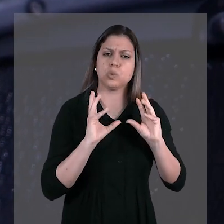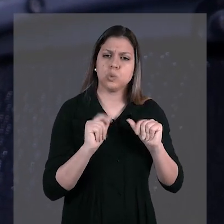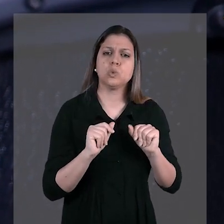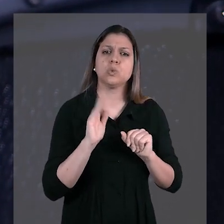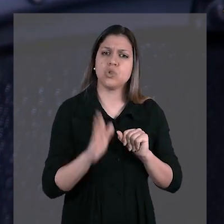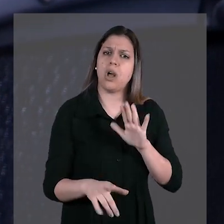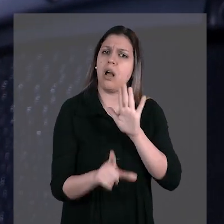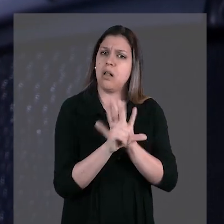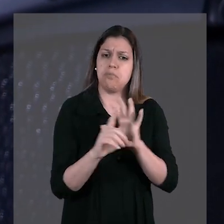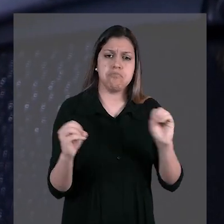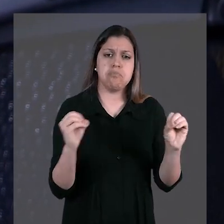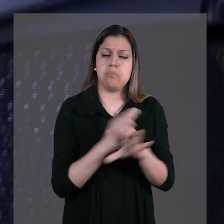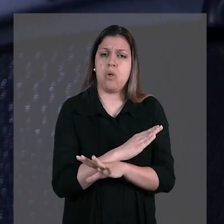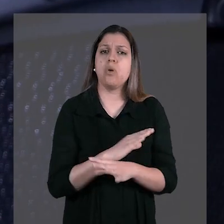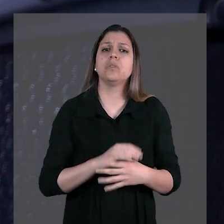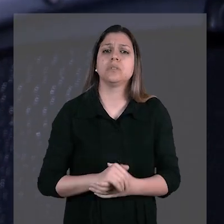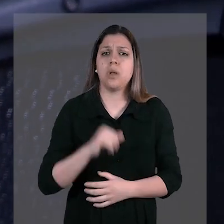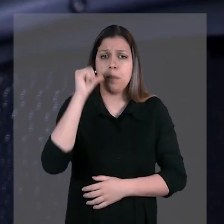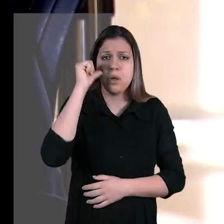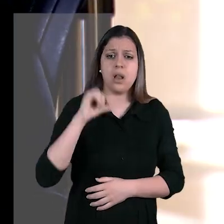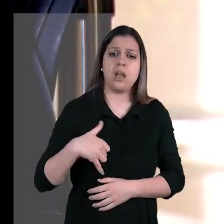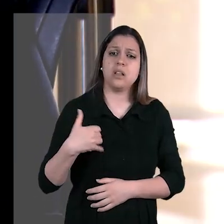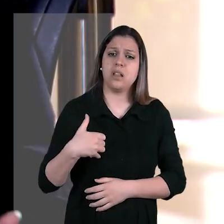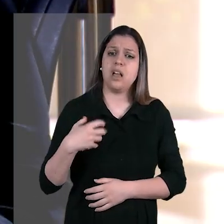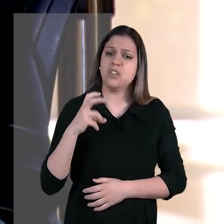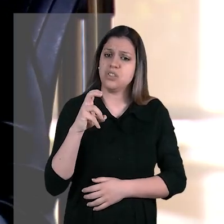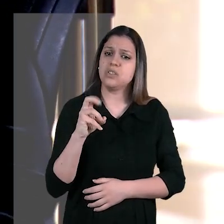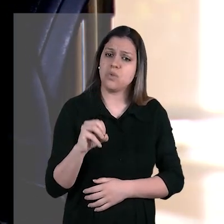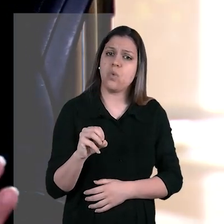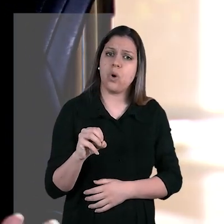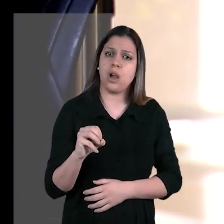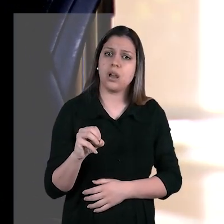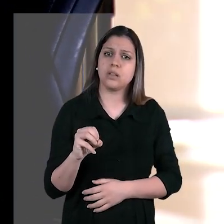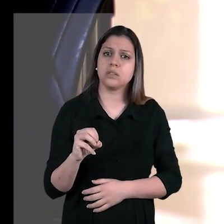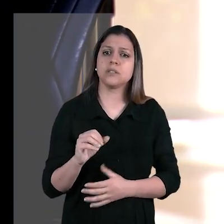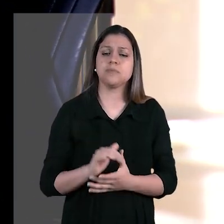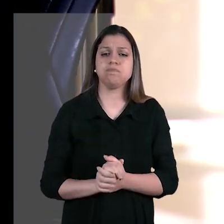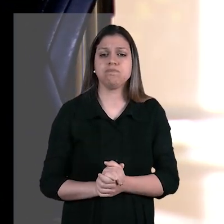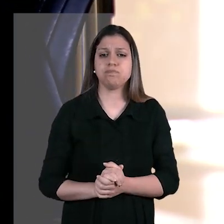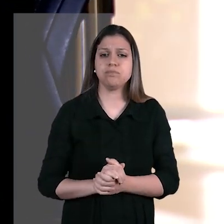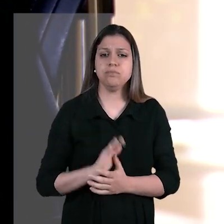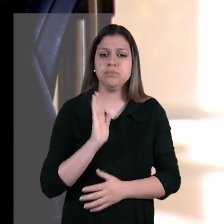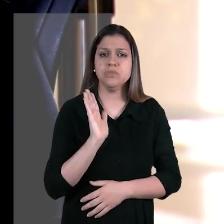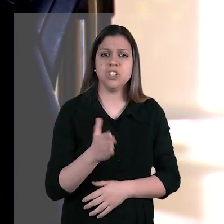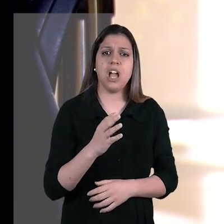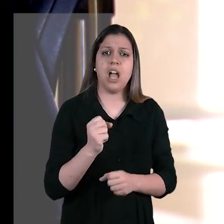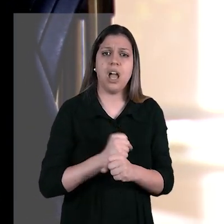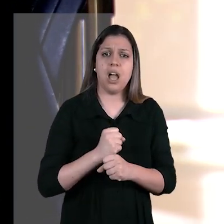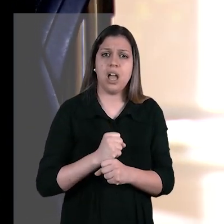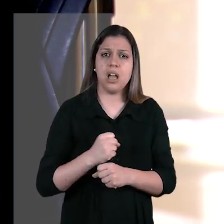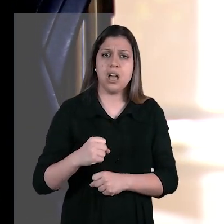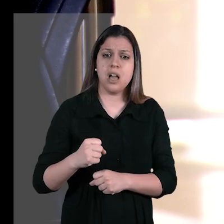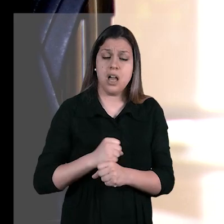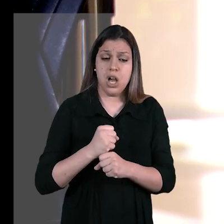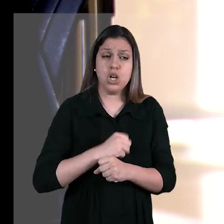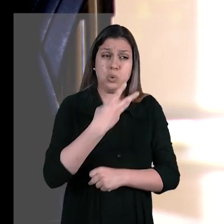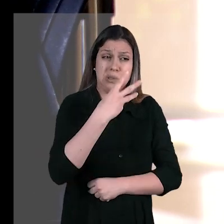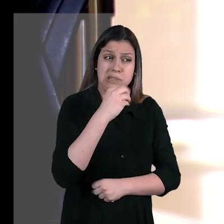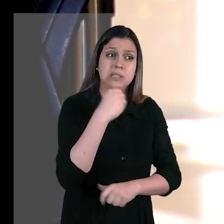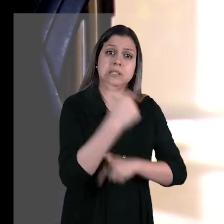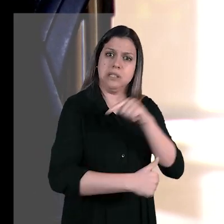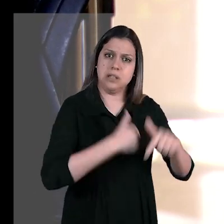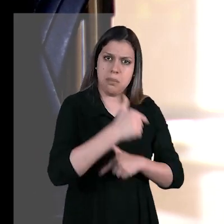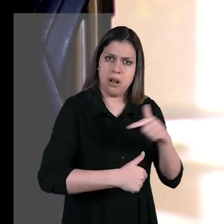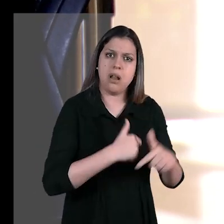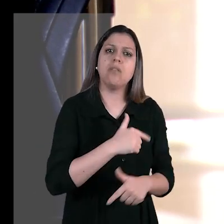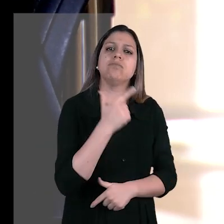de hoje, ela já preenche esses requisitos. Uma mulher com 50 anos hoje, 30 de contribuição, então é uma possível realidade.